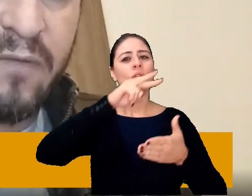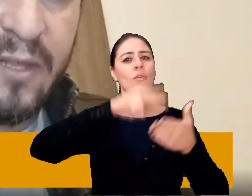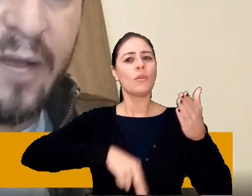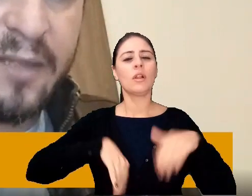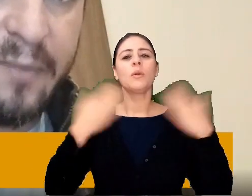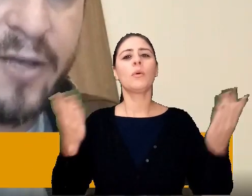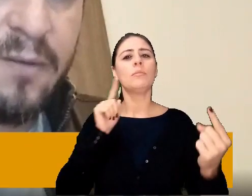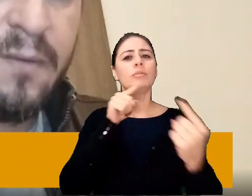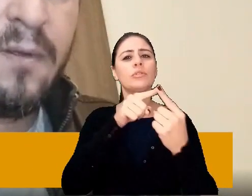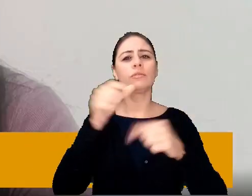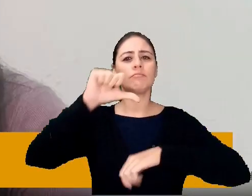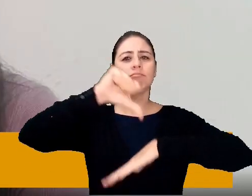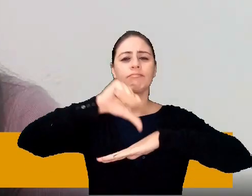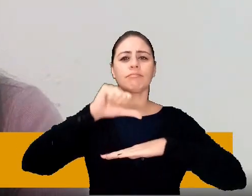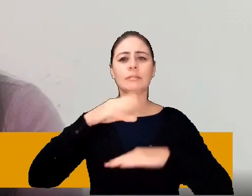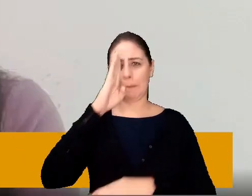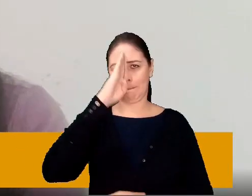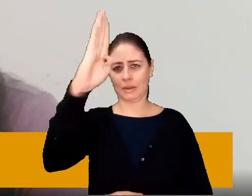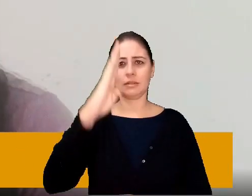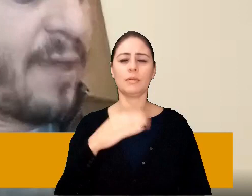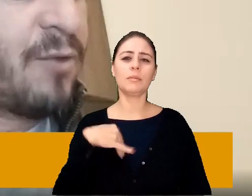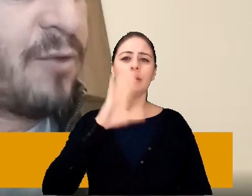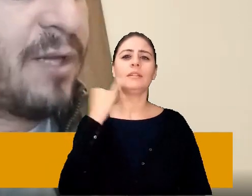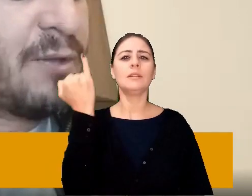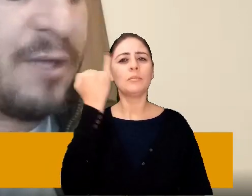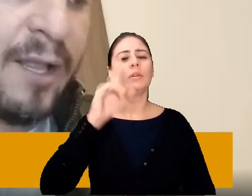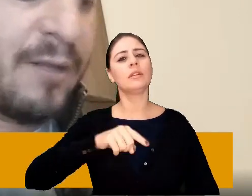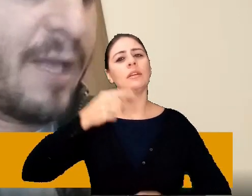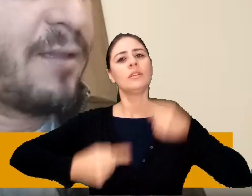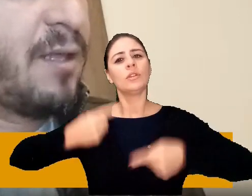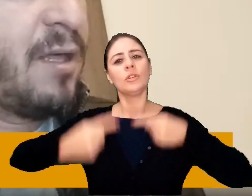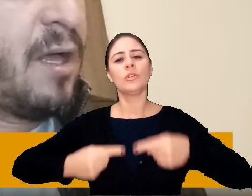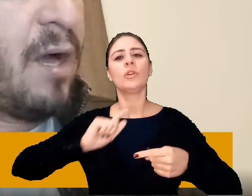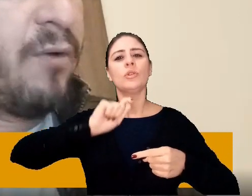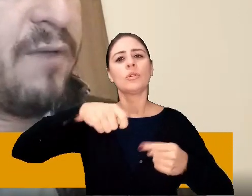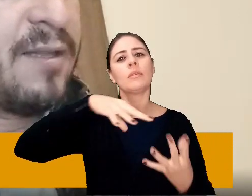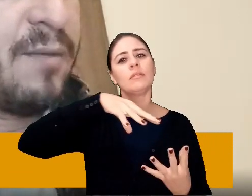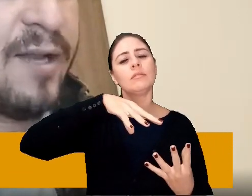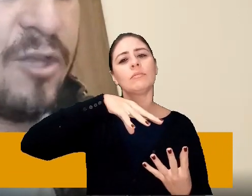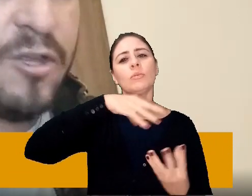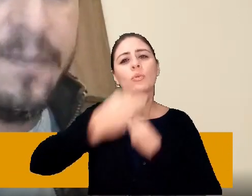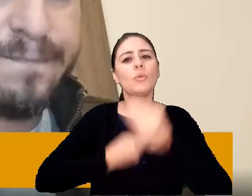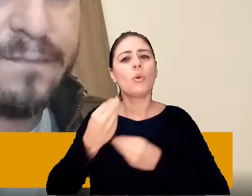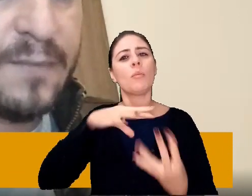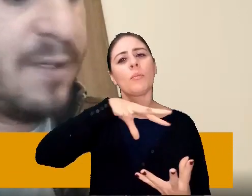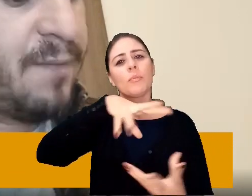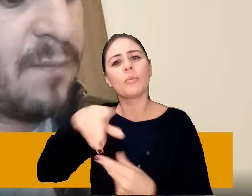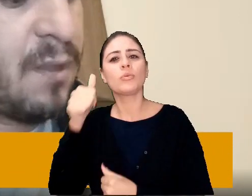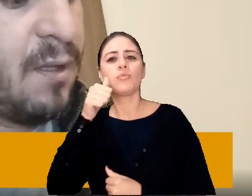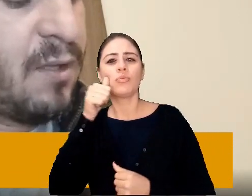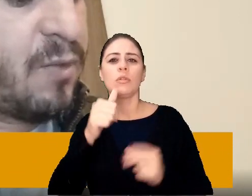objetivo central dessa marcha. Sim. Só para discutir questões relacionadas ao universo da mulher indígena,